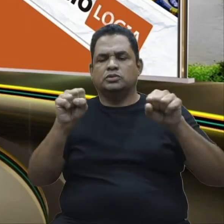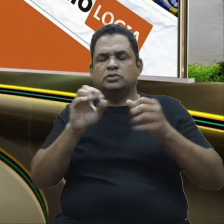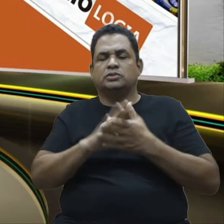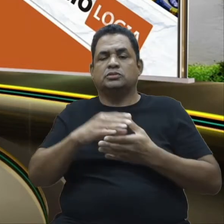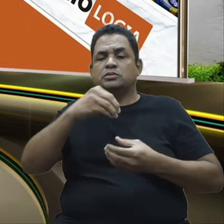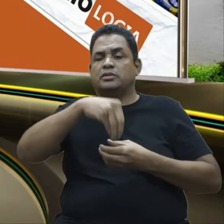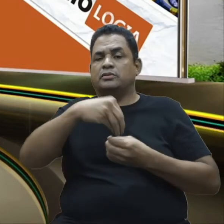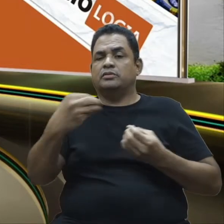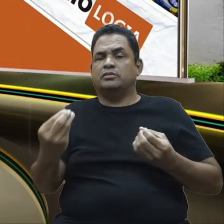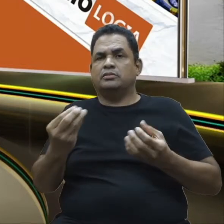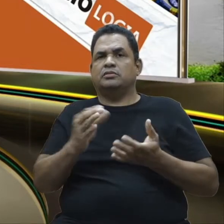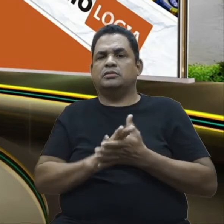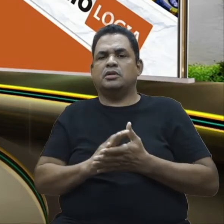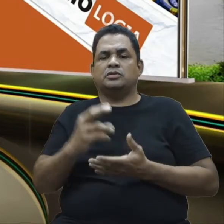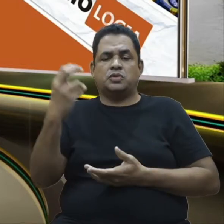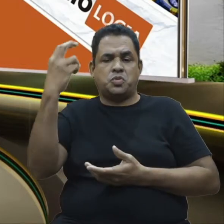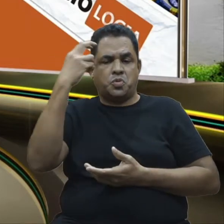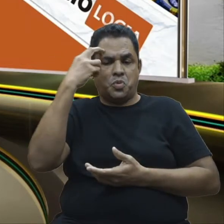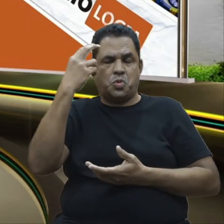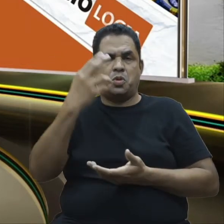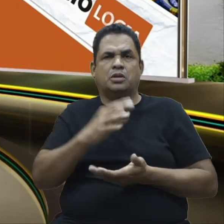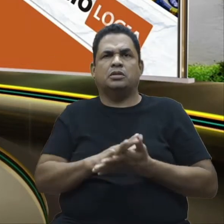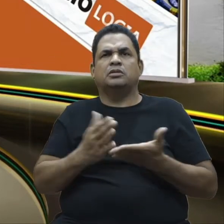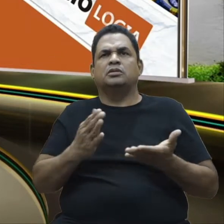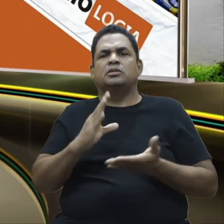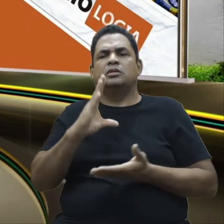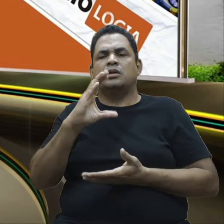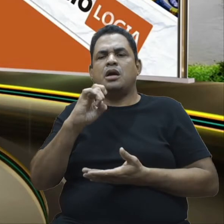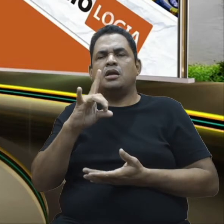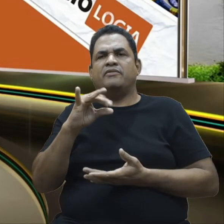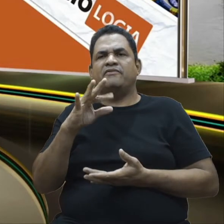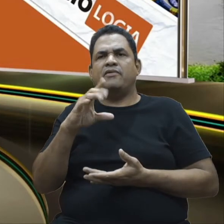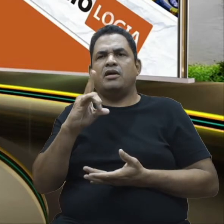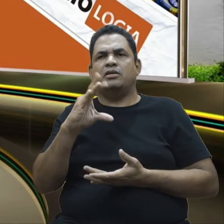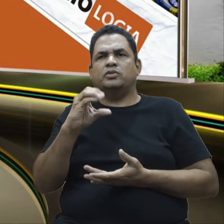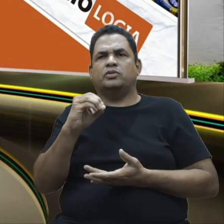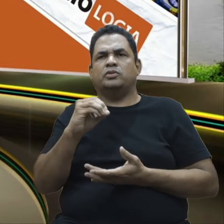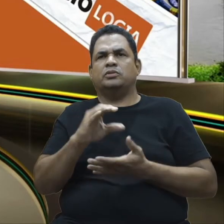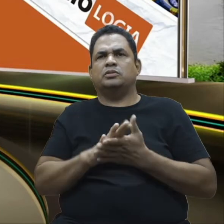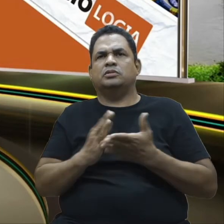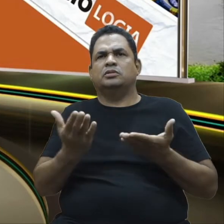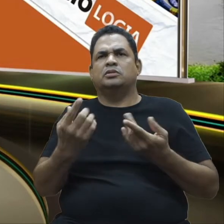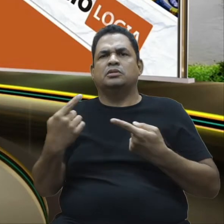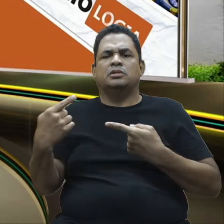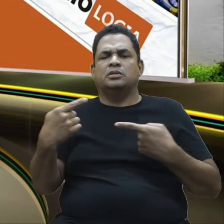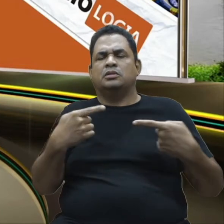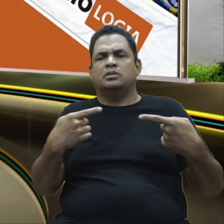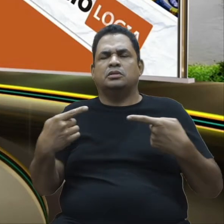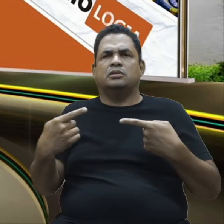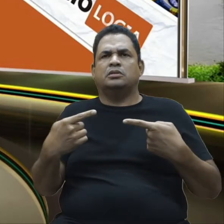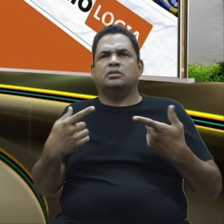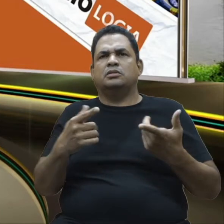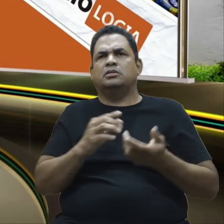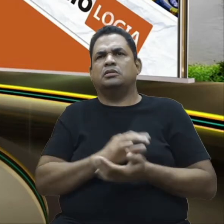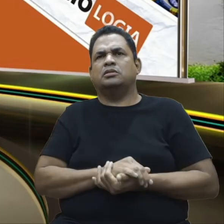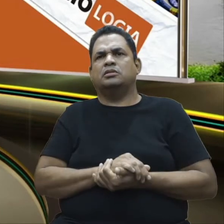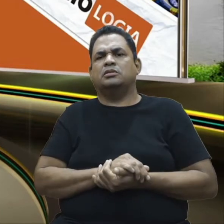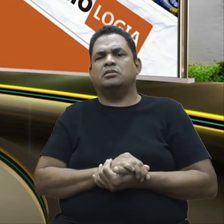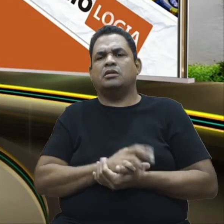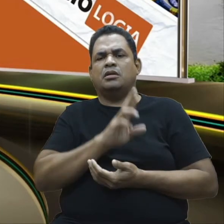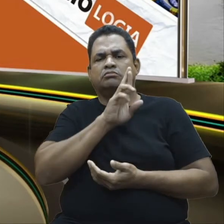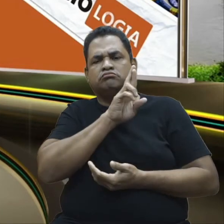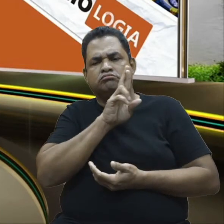nossa cultura ocidental, né? O califado está mais relacionado com essa relação entre